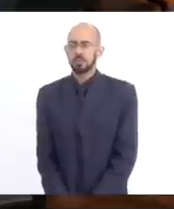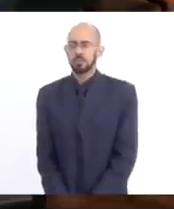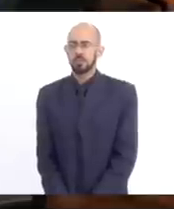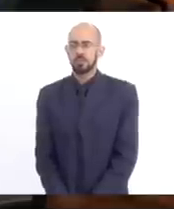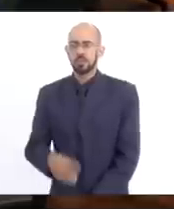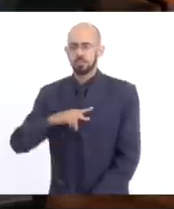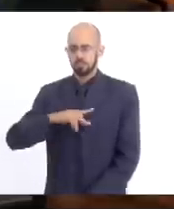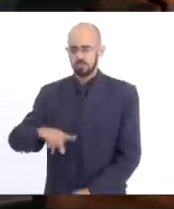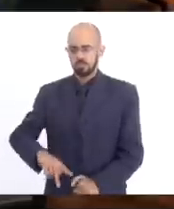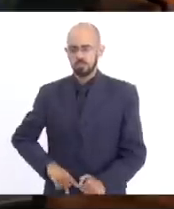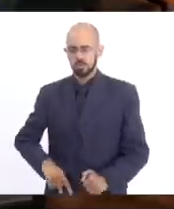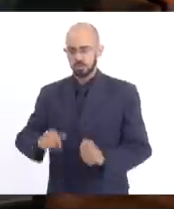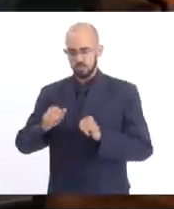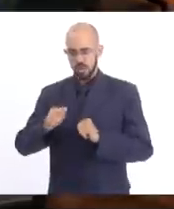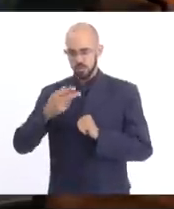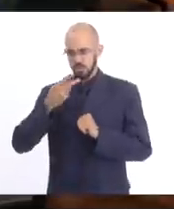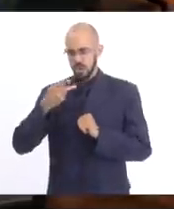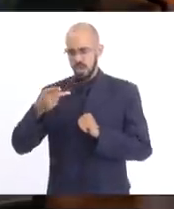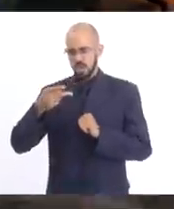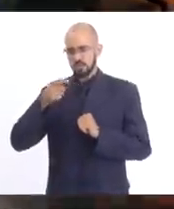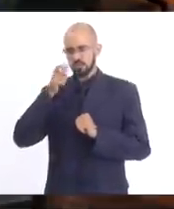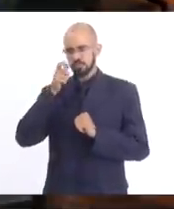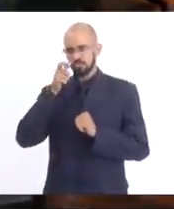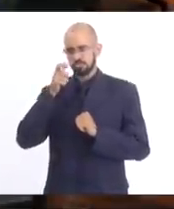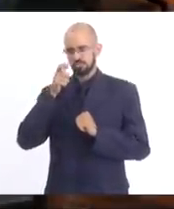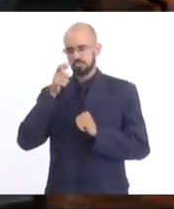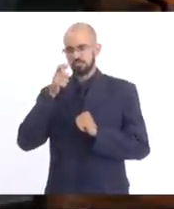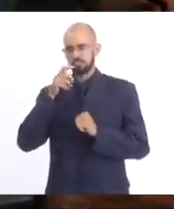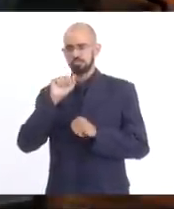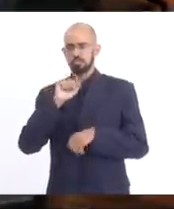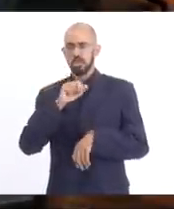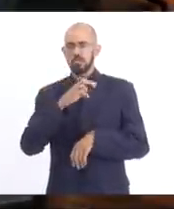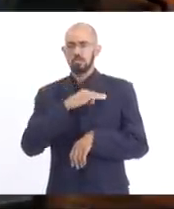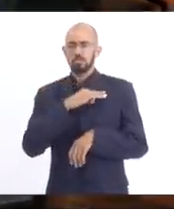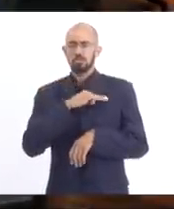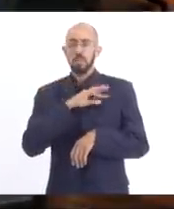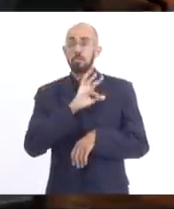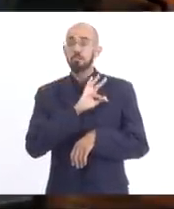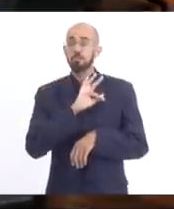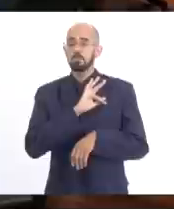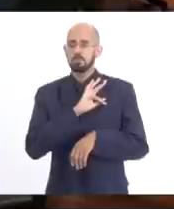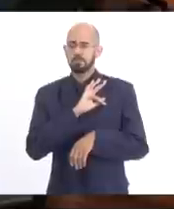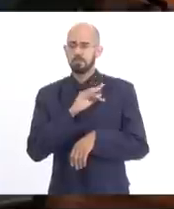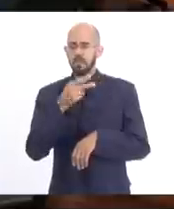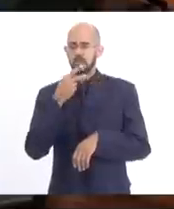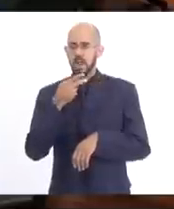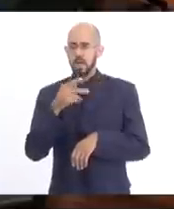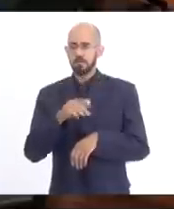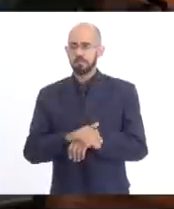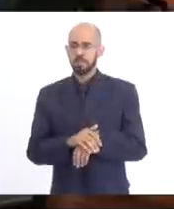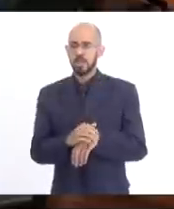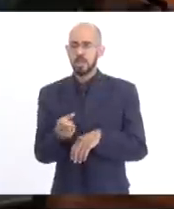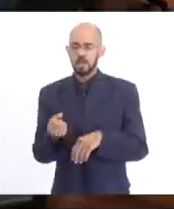fazer rapidamente uma observação? Por favor. Eu quero dizer que eu, quando examinei a pauta, trazia